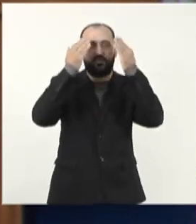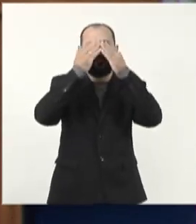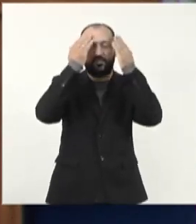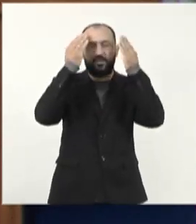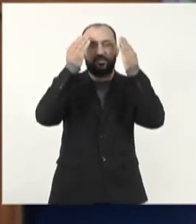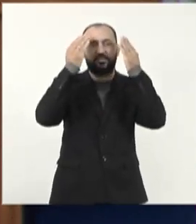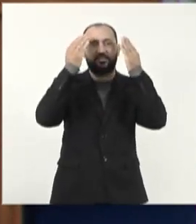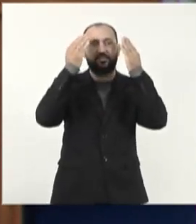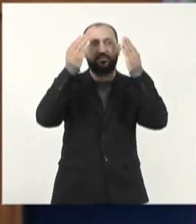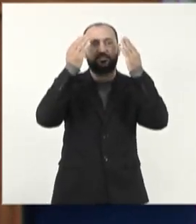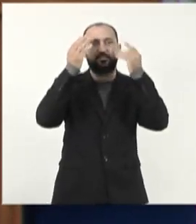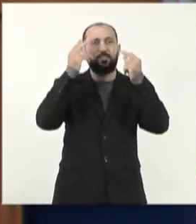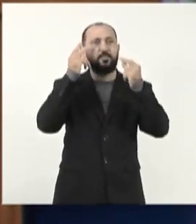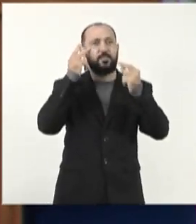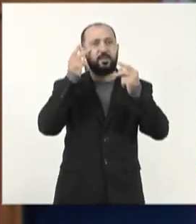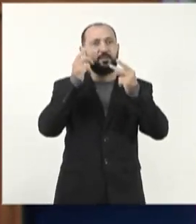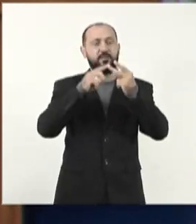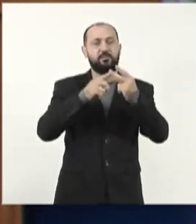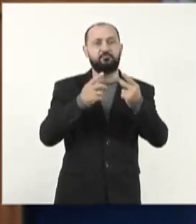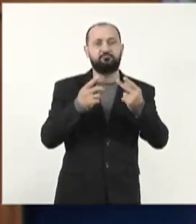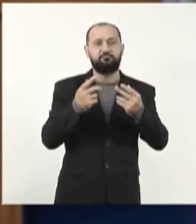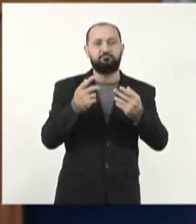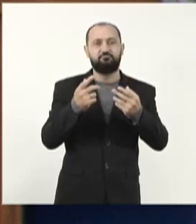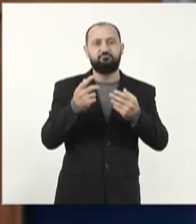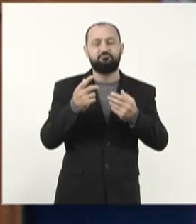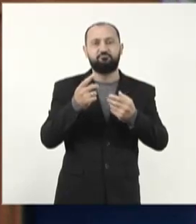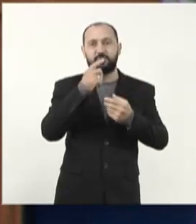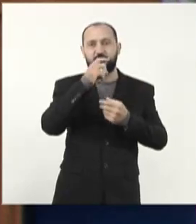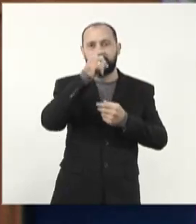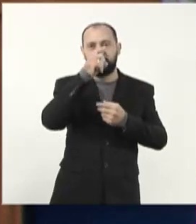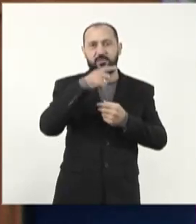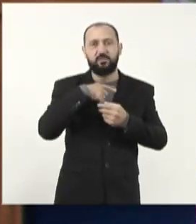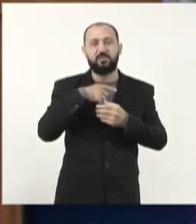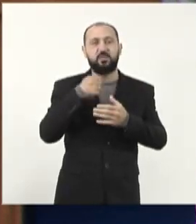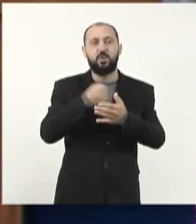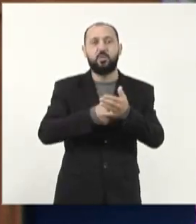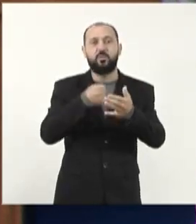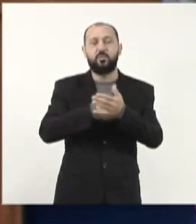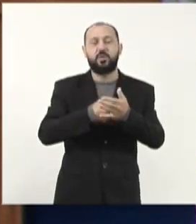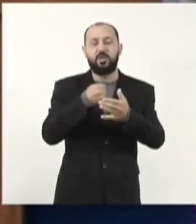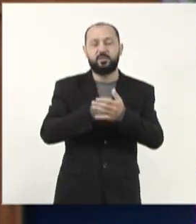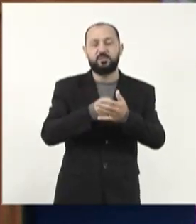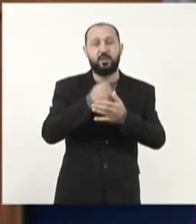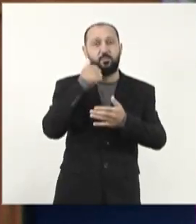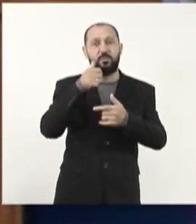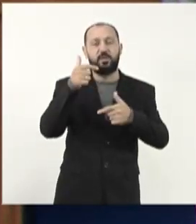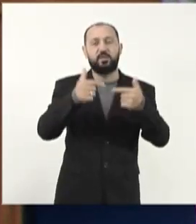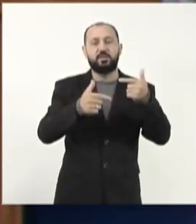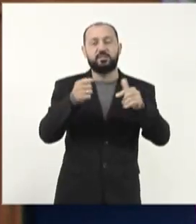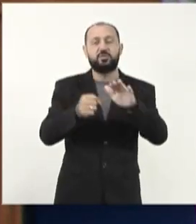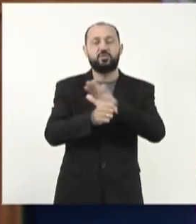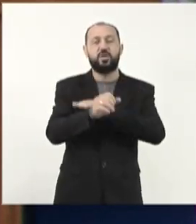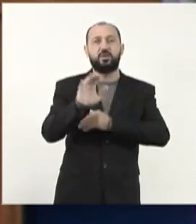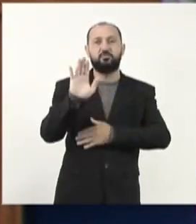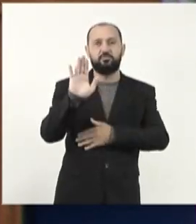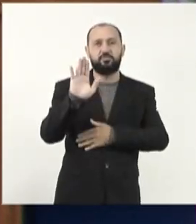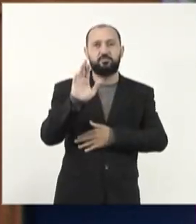Pedro Kemp, nós temos uma lei que exige que as mulheres sejam candidatas. E